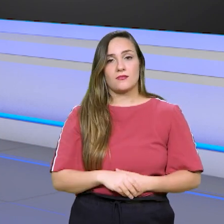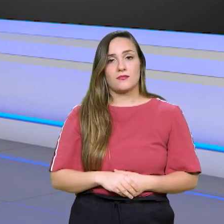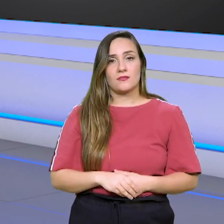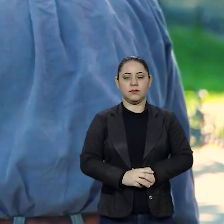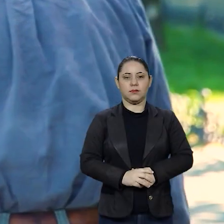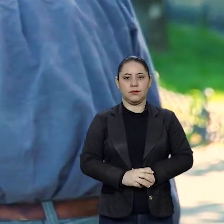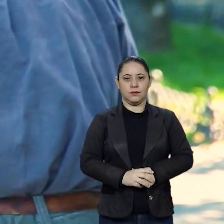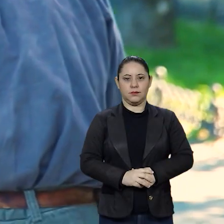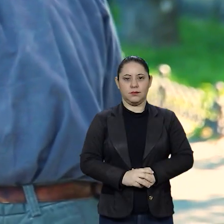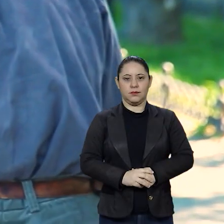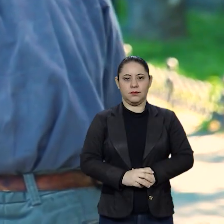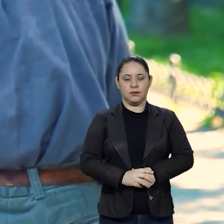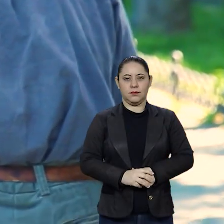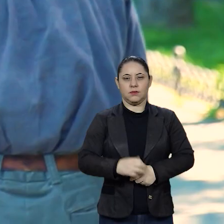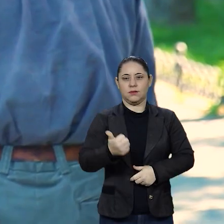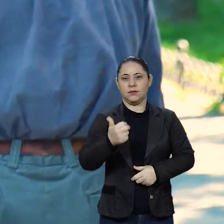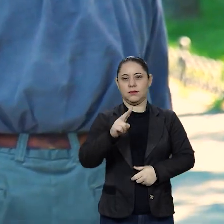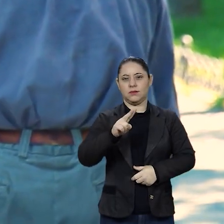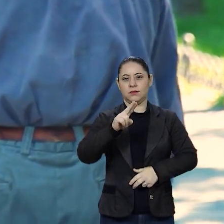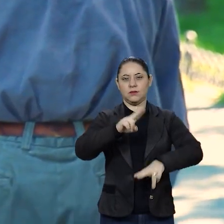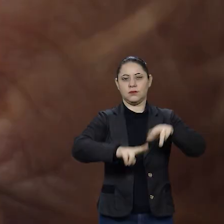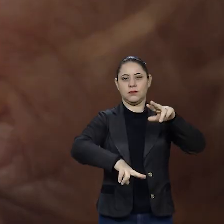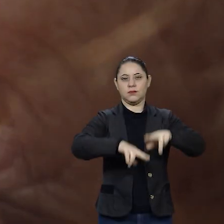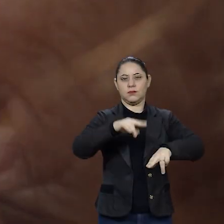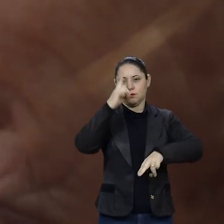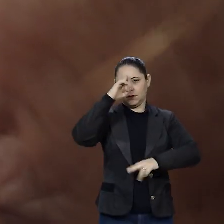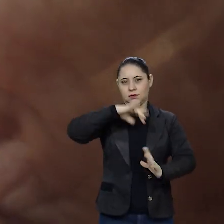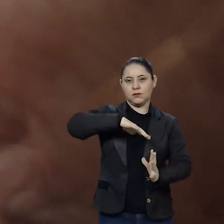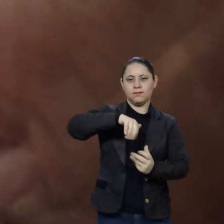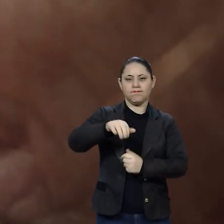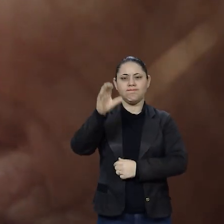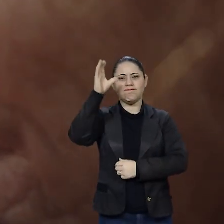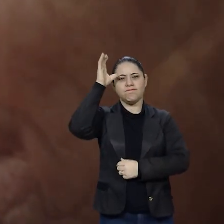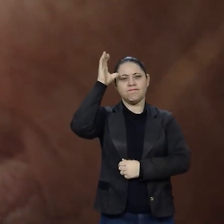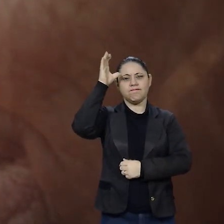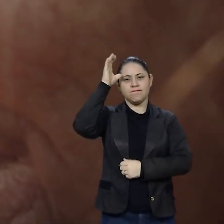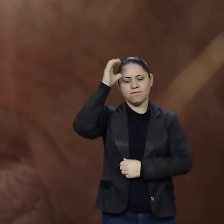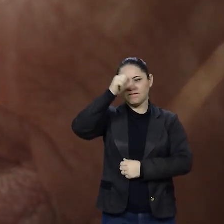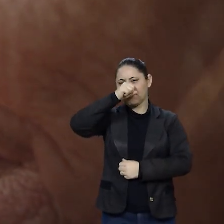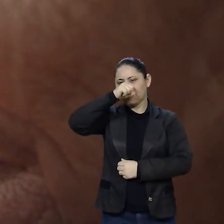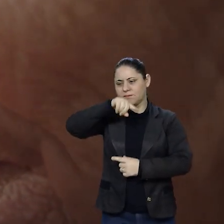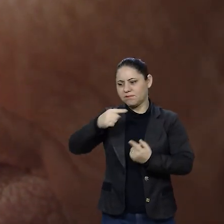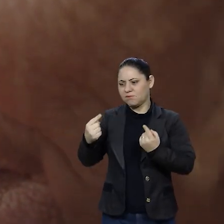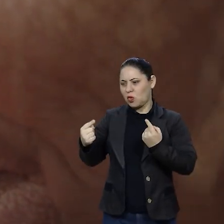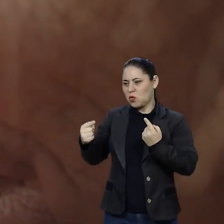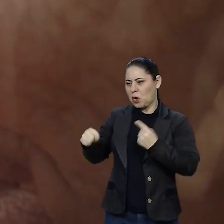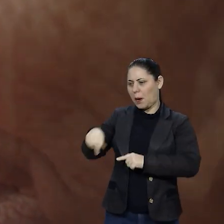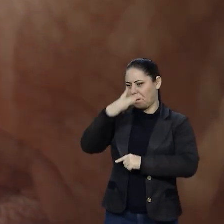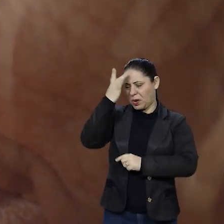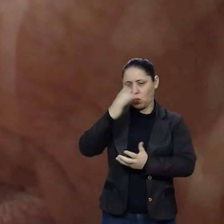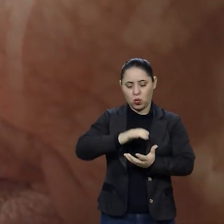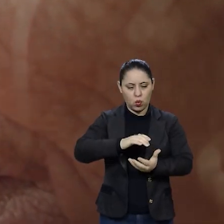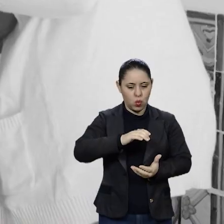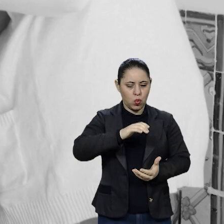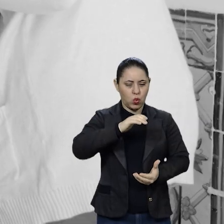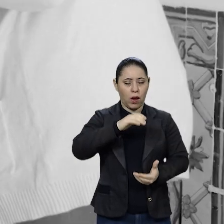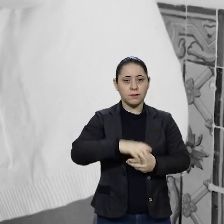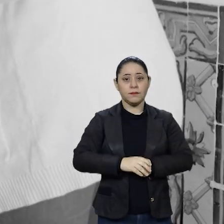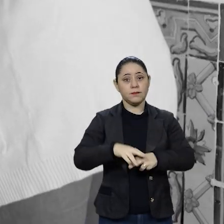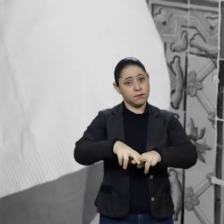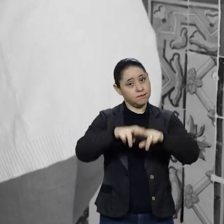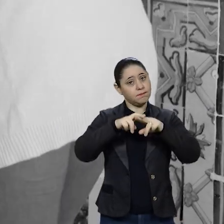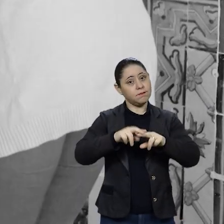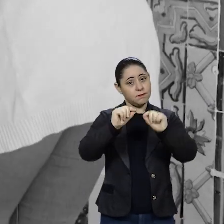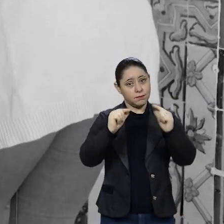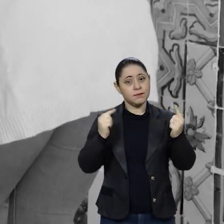Confira. 15 de junho é o Dia Mundial de Conscientização da Violência contra a Pessoa Idosa. E é por isso